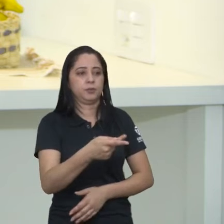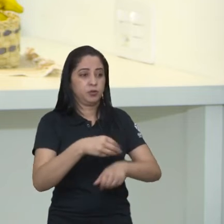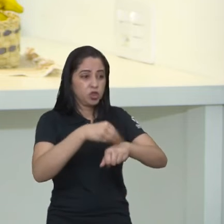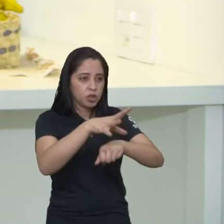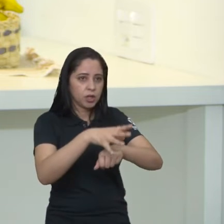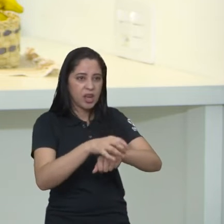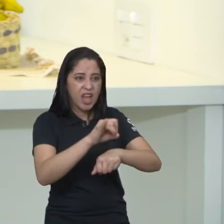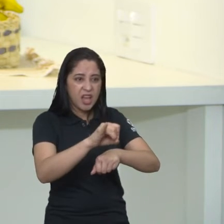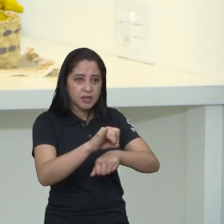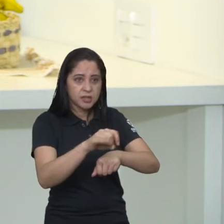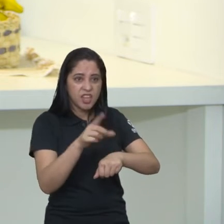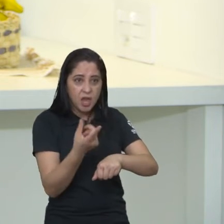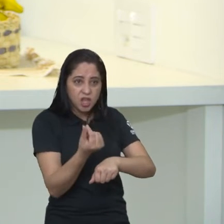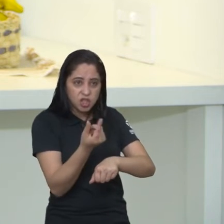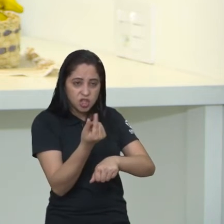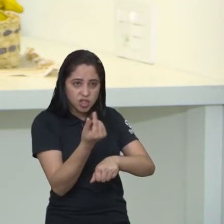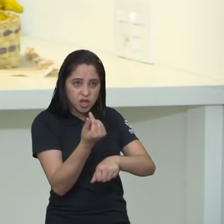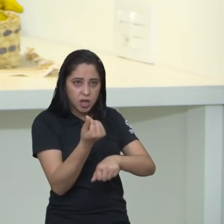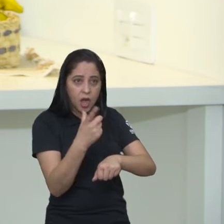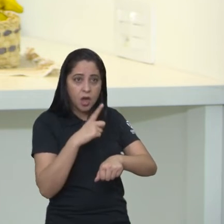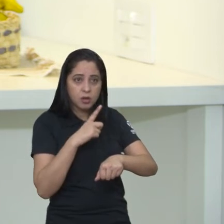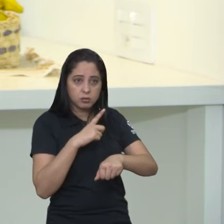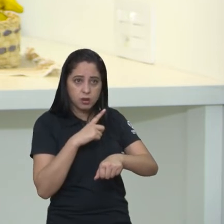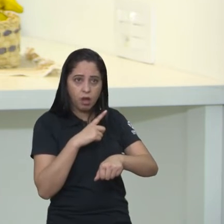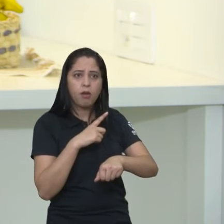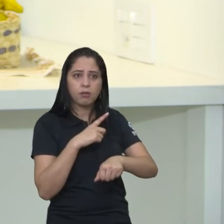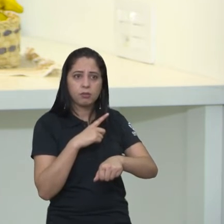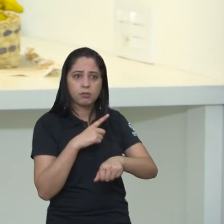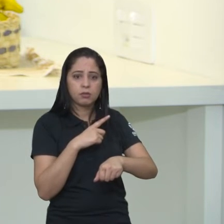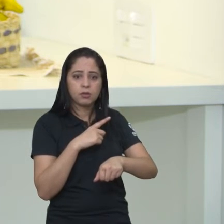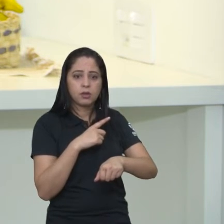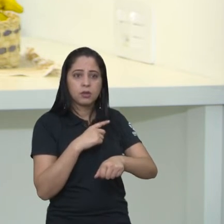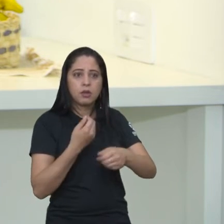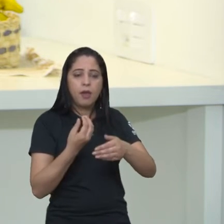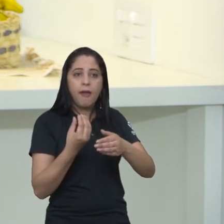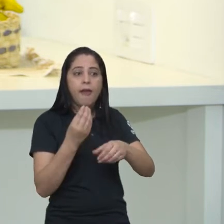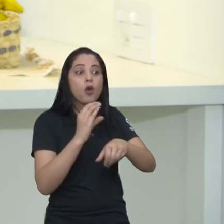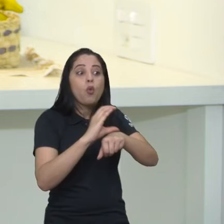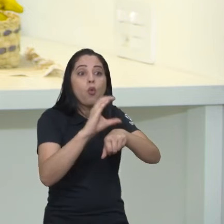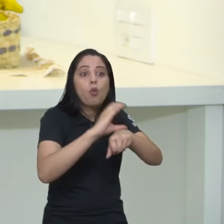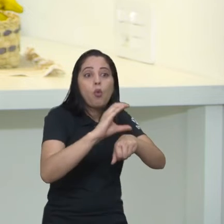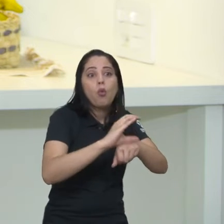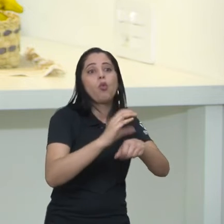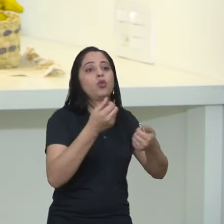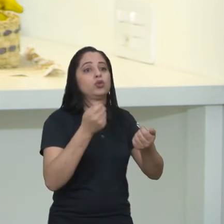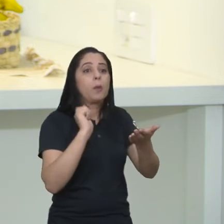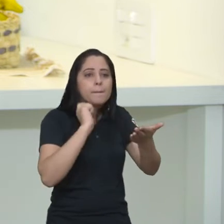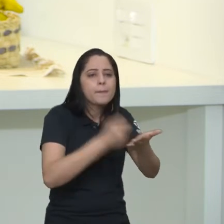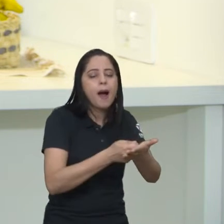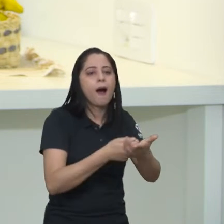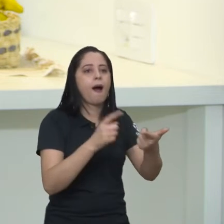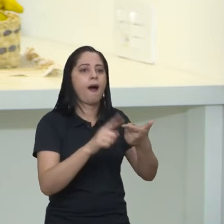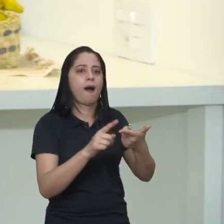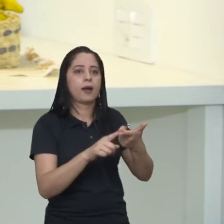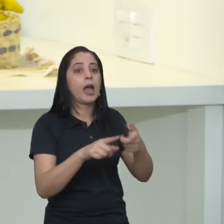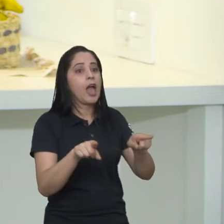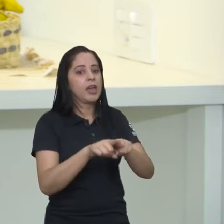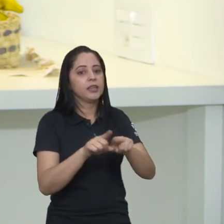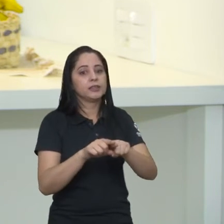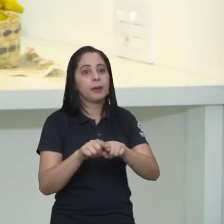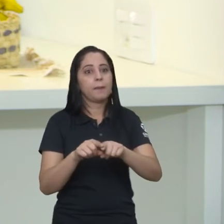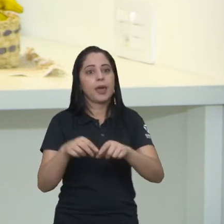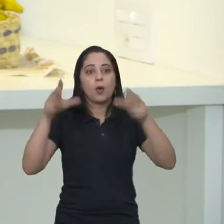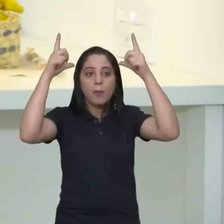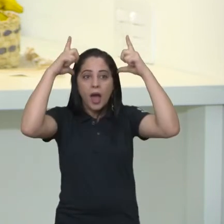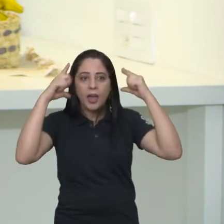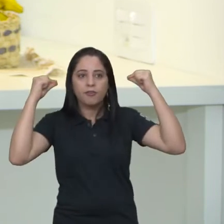é que se você tem algum dinheiro para investir, invista em cursos, em uma doula